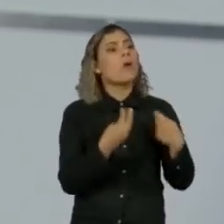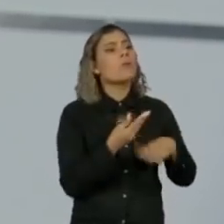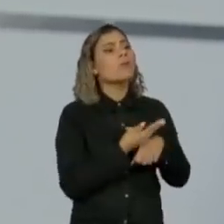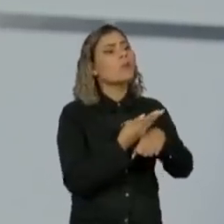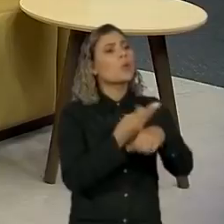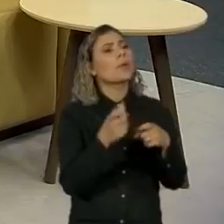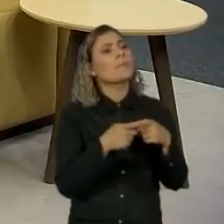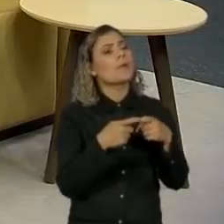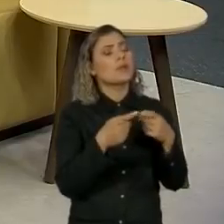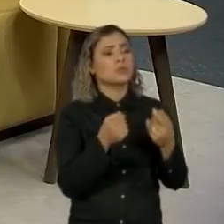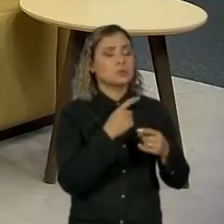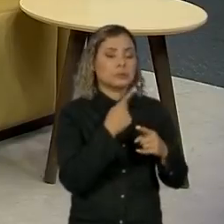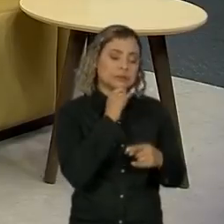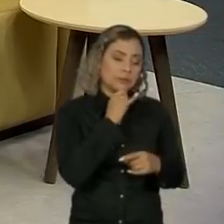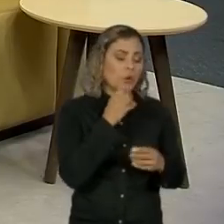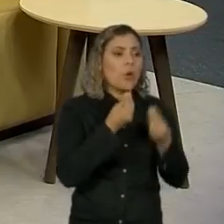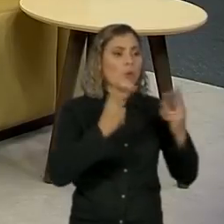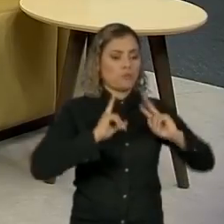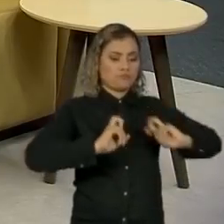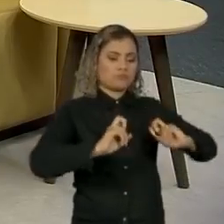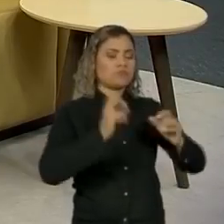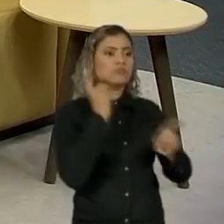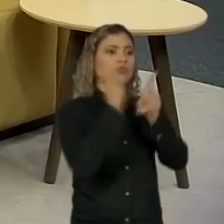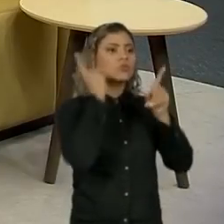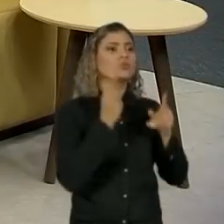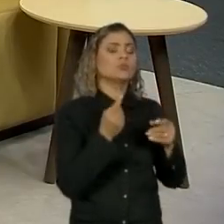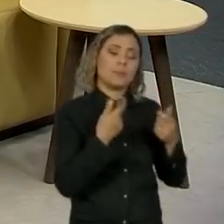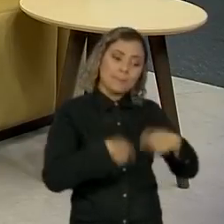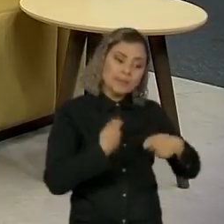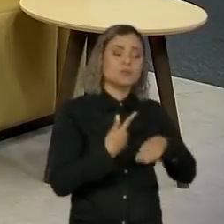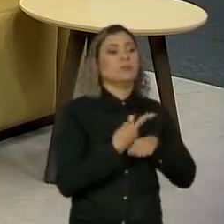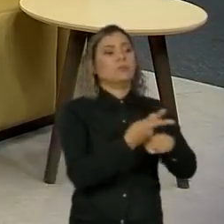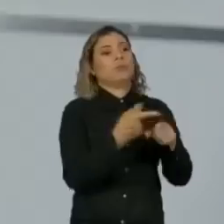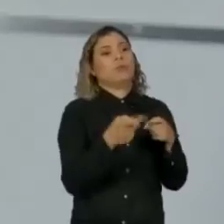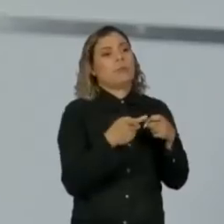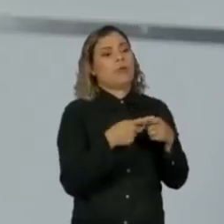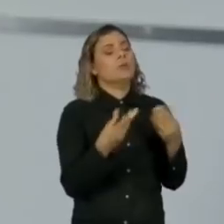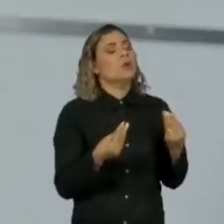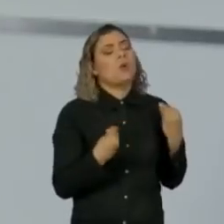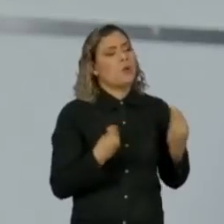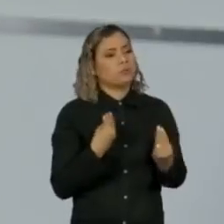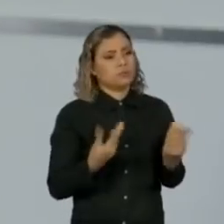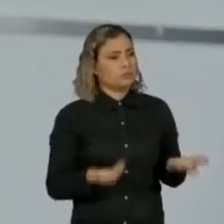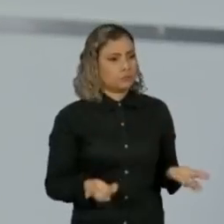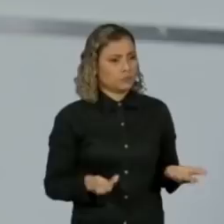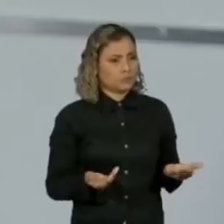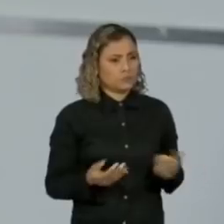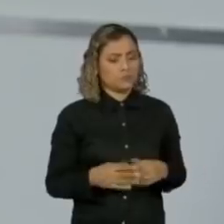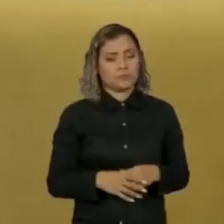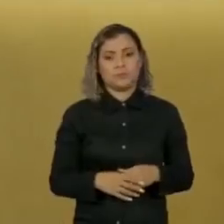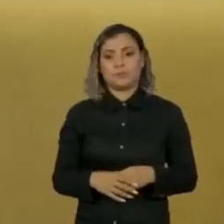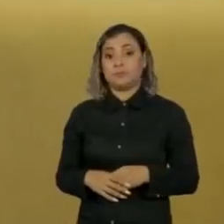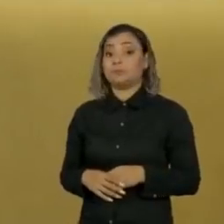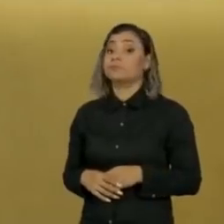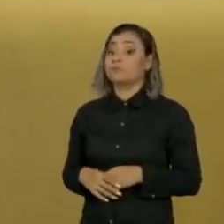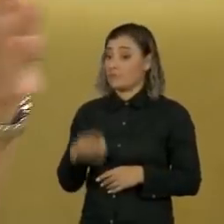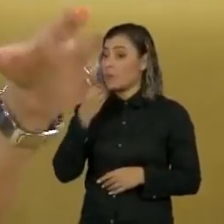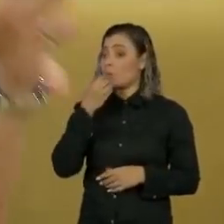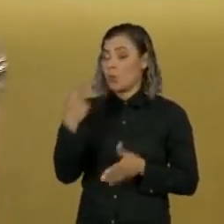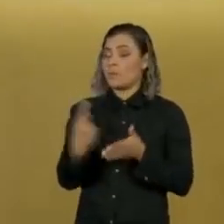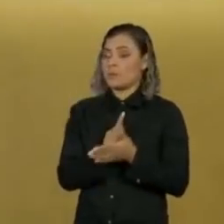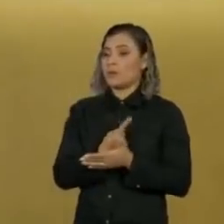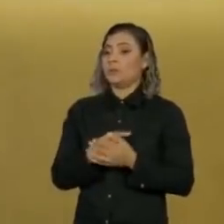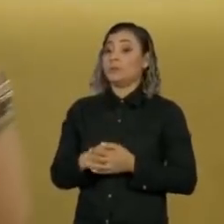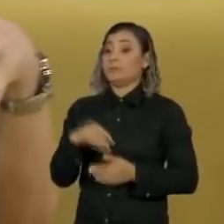Quais sinais ou em que momento, né, dessa gravidade do sono ruim eu devo procurar um médico? Boa pergunta.